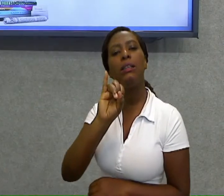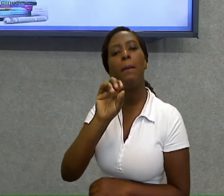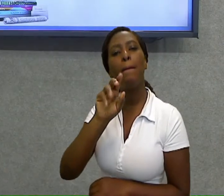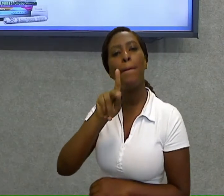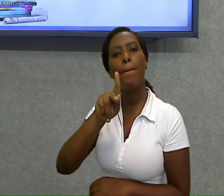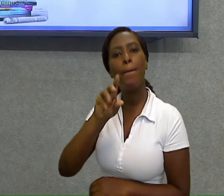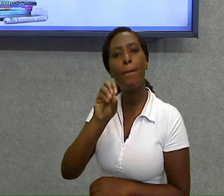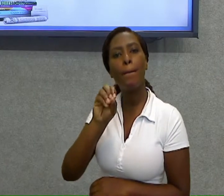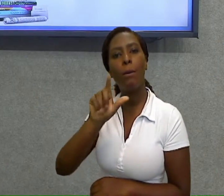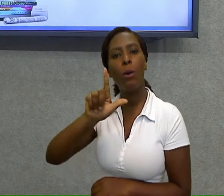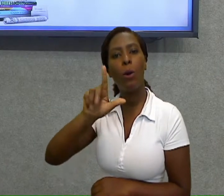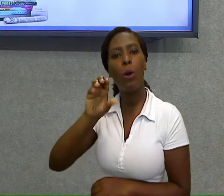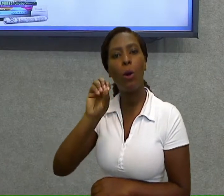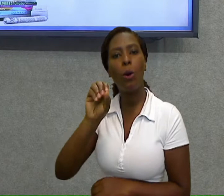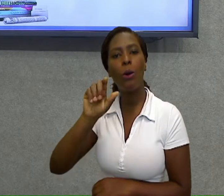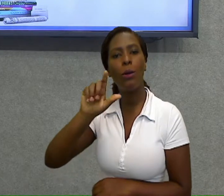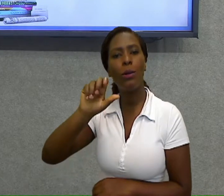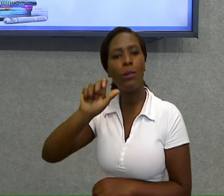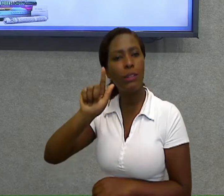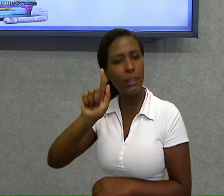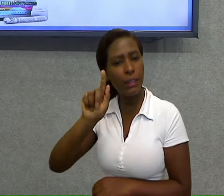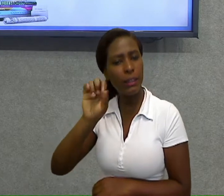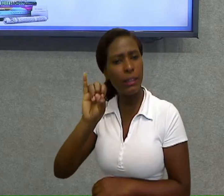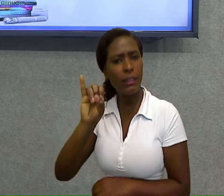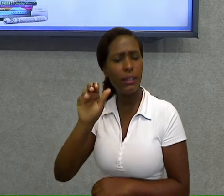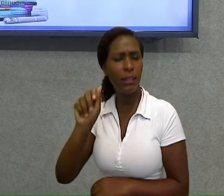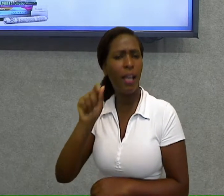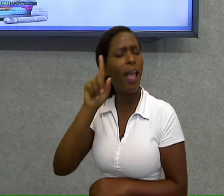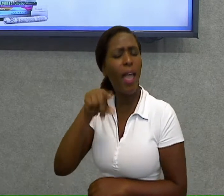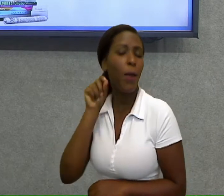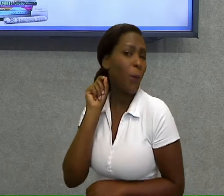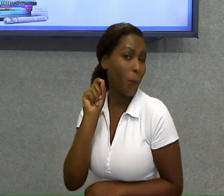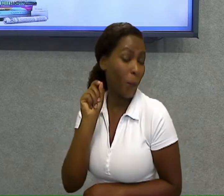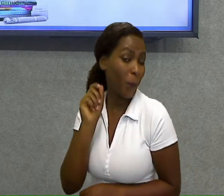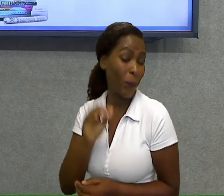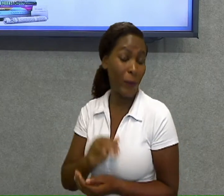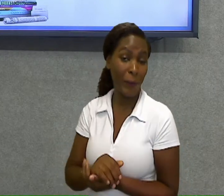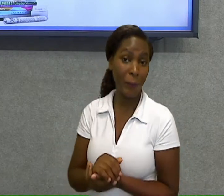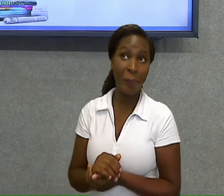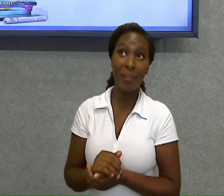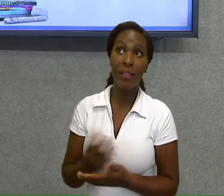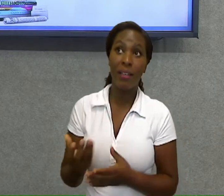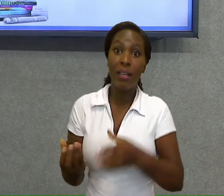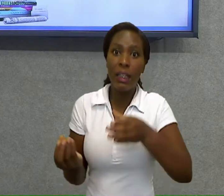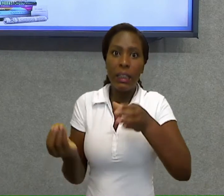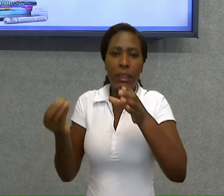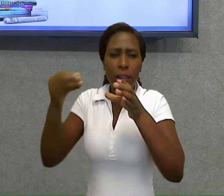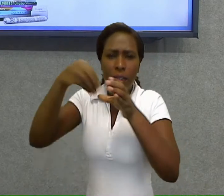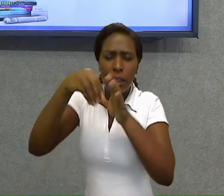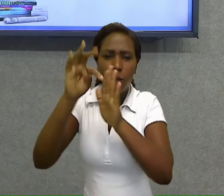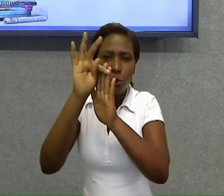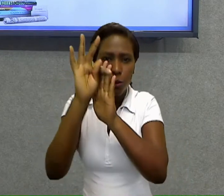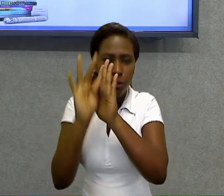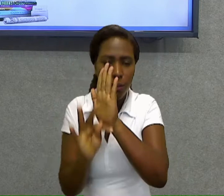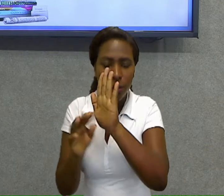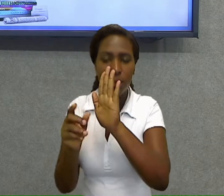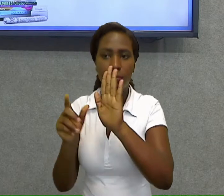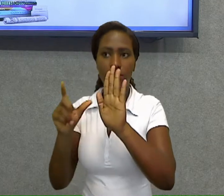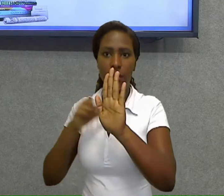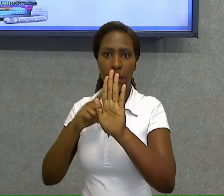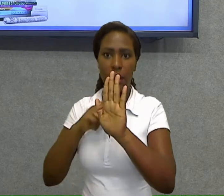tipos textuais que apresentam uma estrutura bem definida, além de um número limitado